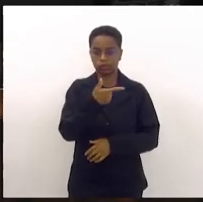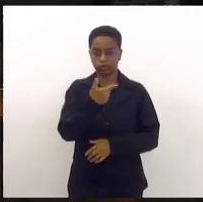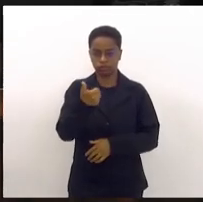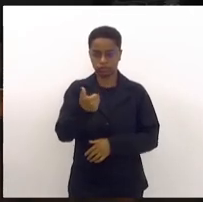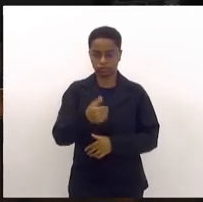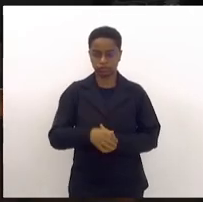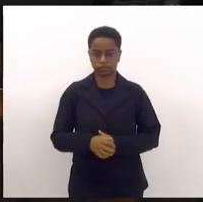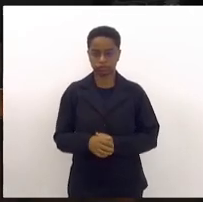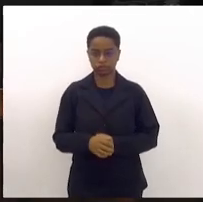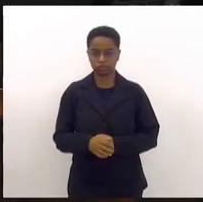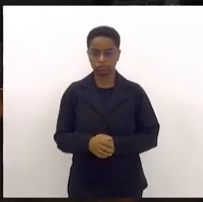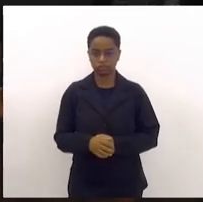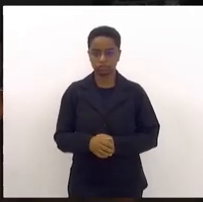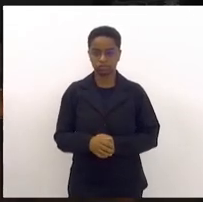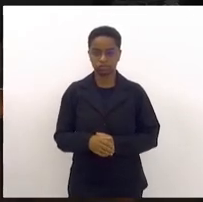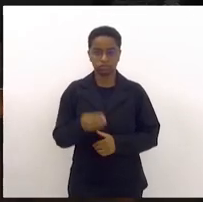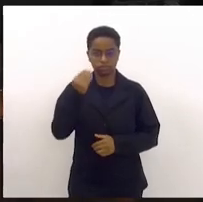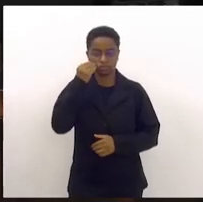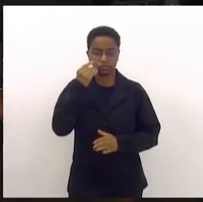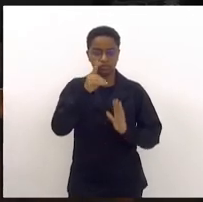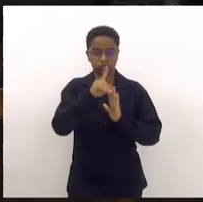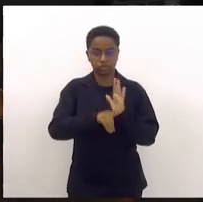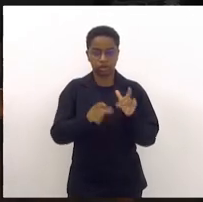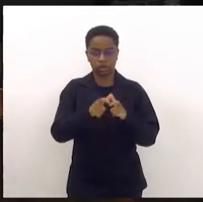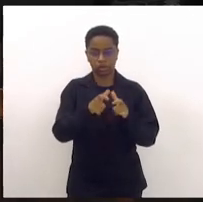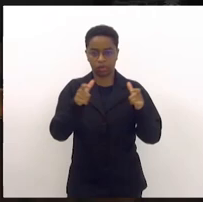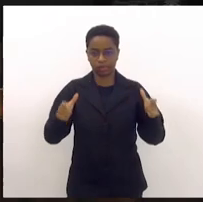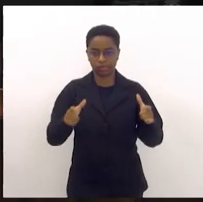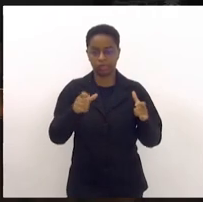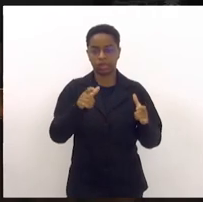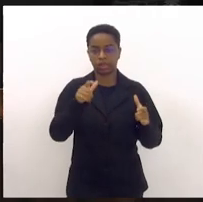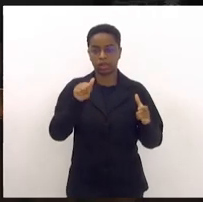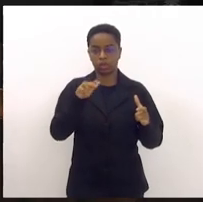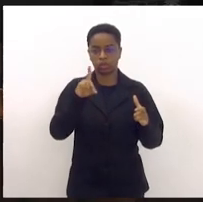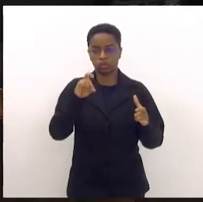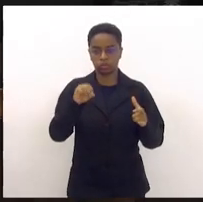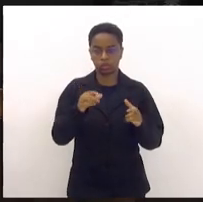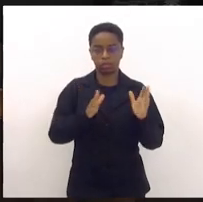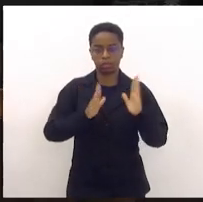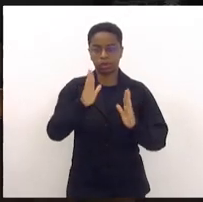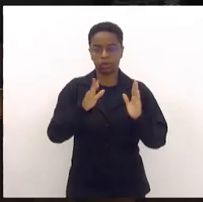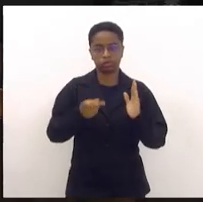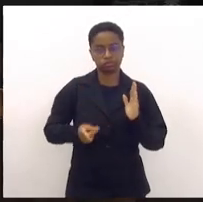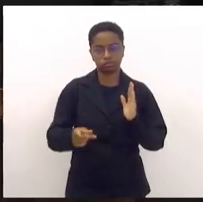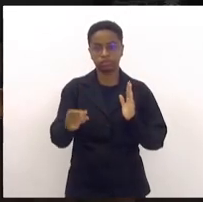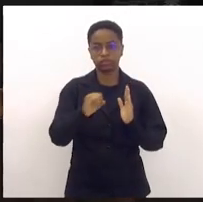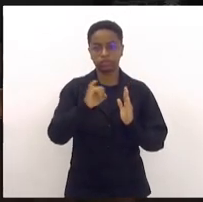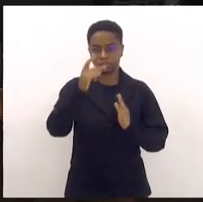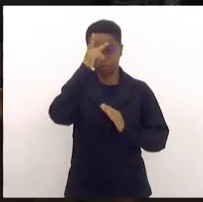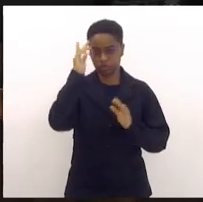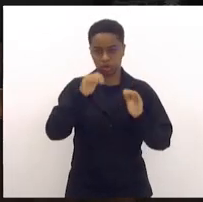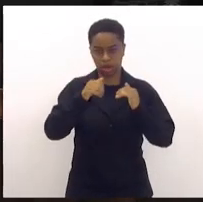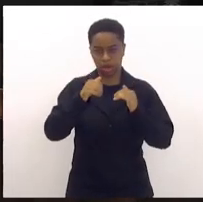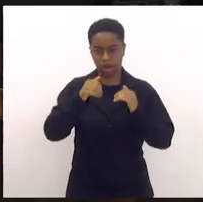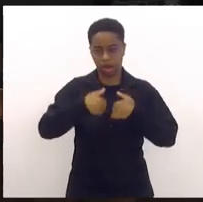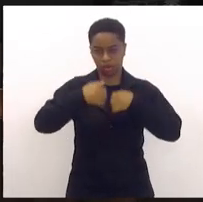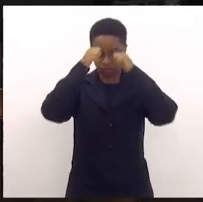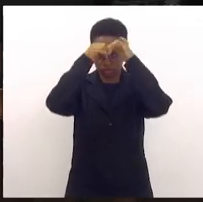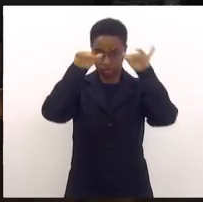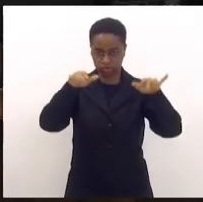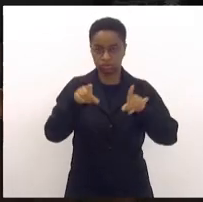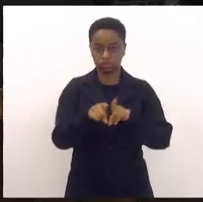2021, para ampliar o direito ao laudo médico por tempo indeterminado ao portador do transtorno de espectro autista e